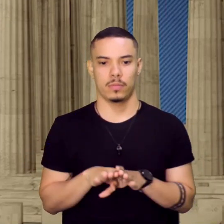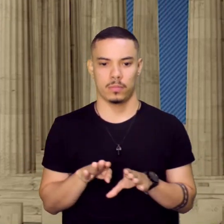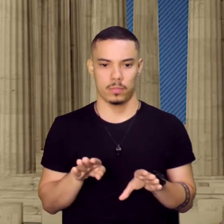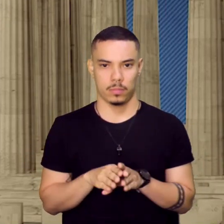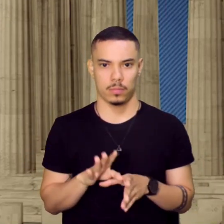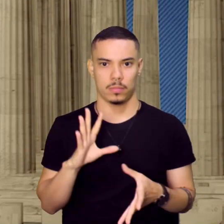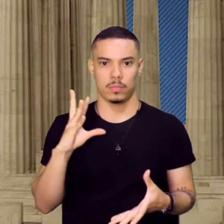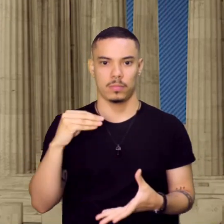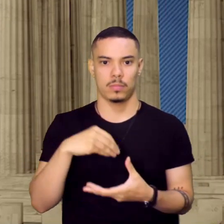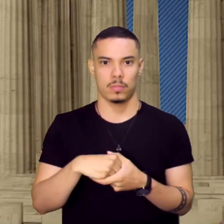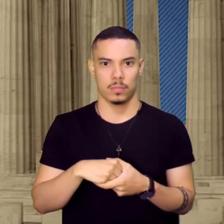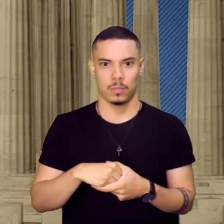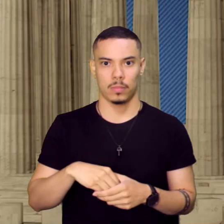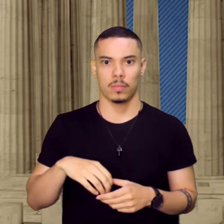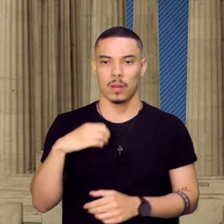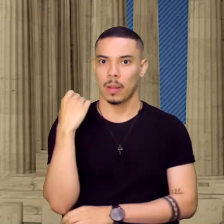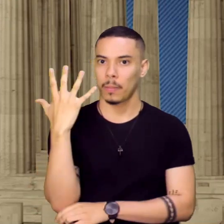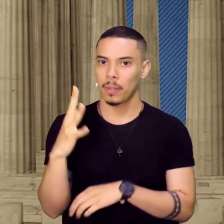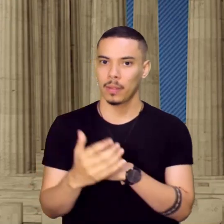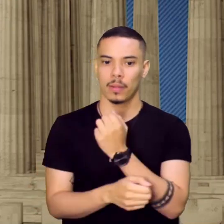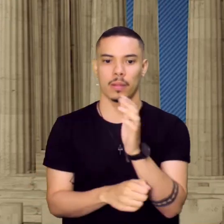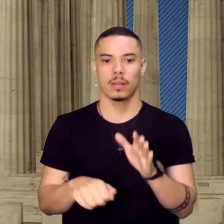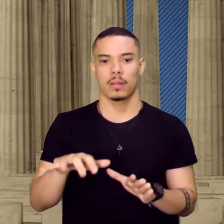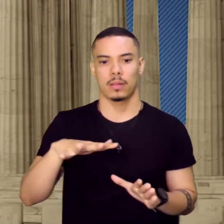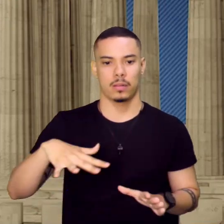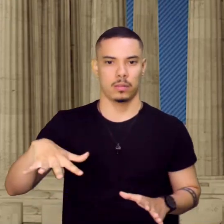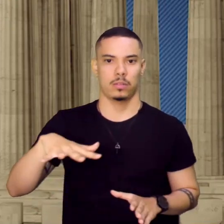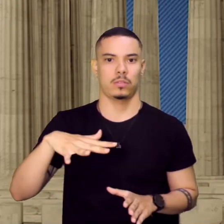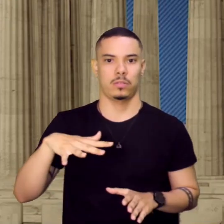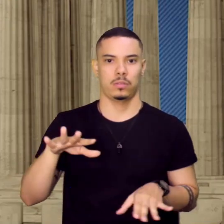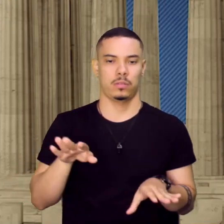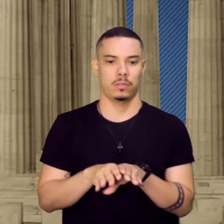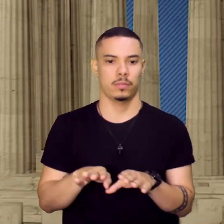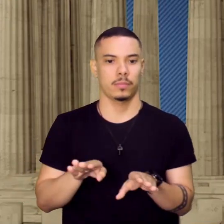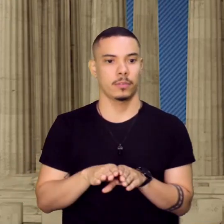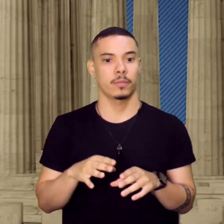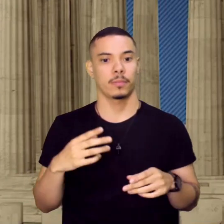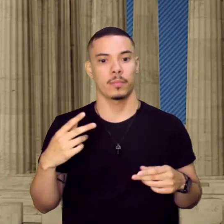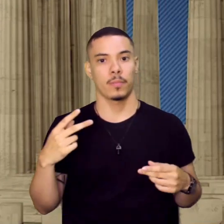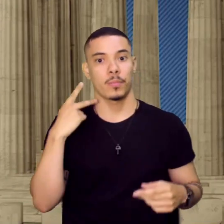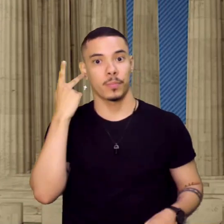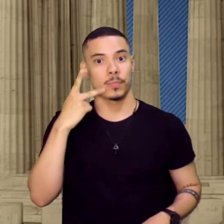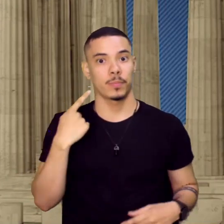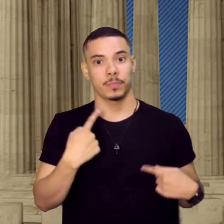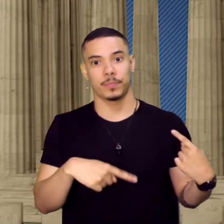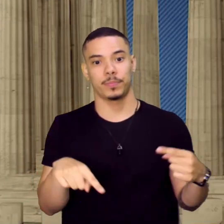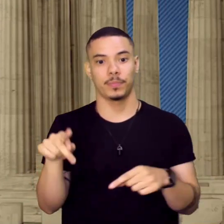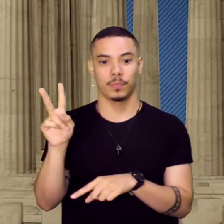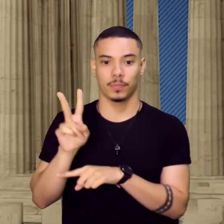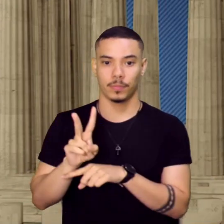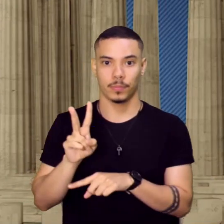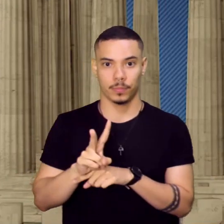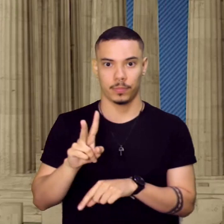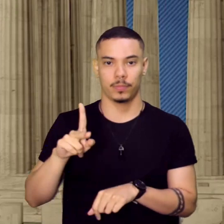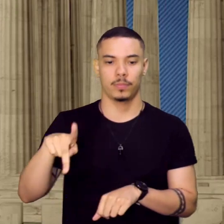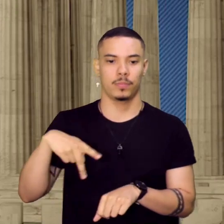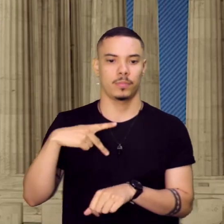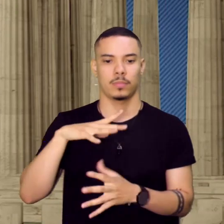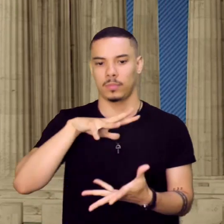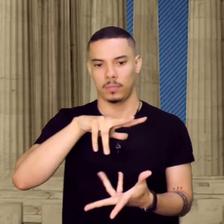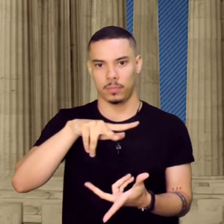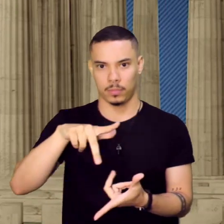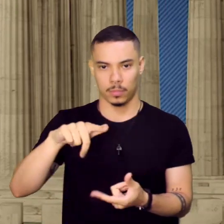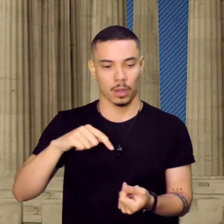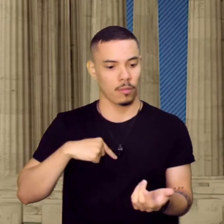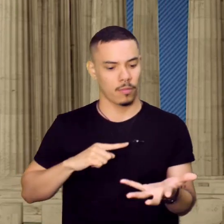questão do meio ambiente envolvido na questão da política para proteção do nosso planeta então tem várias participações